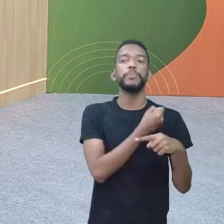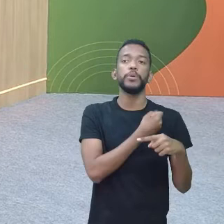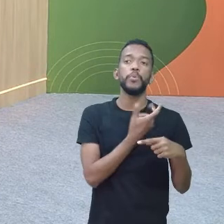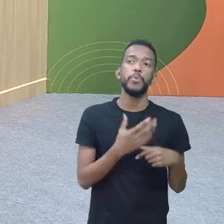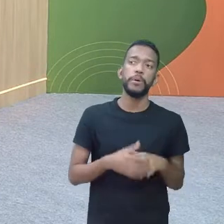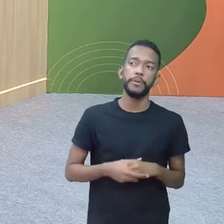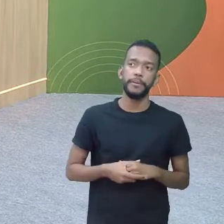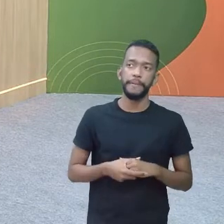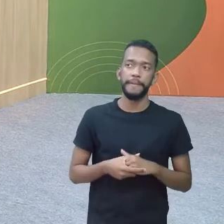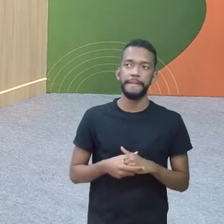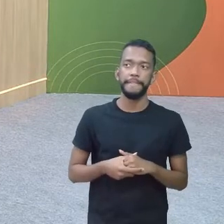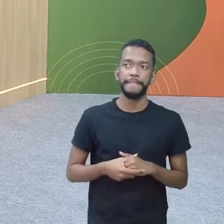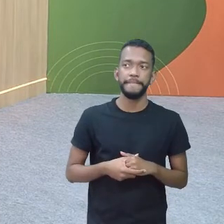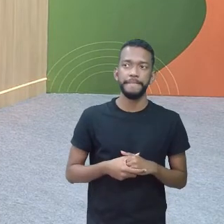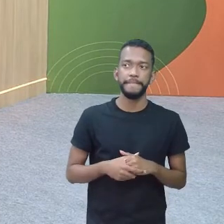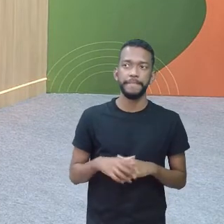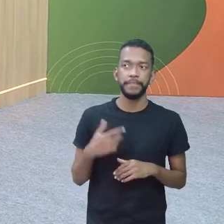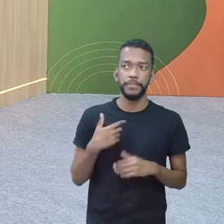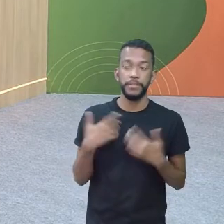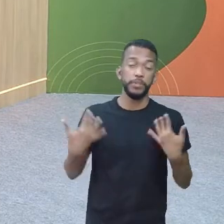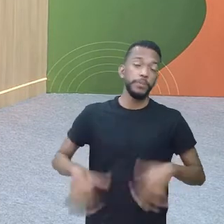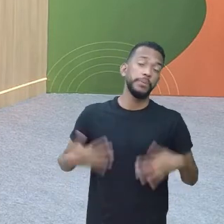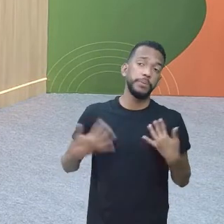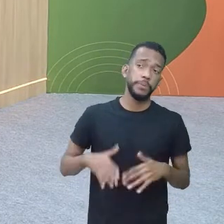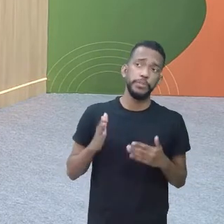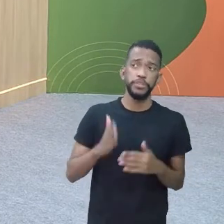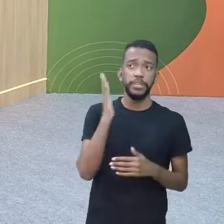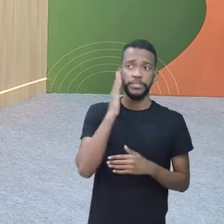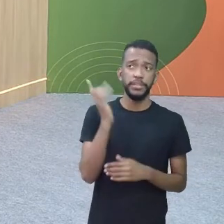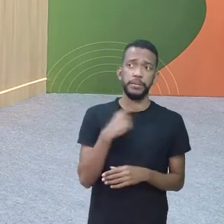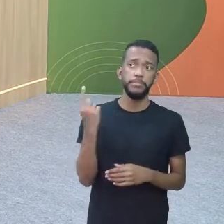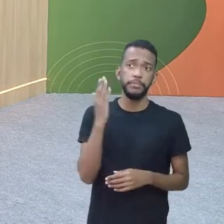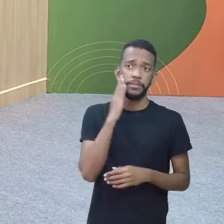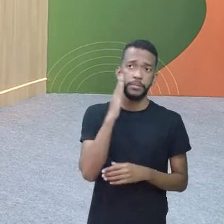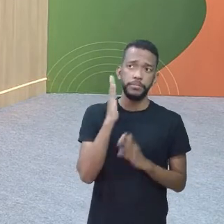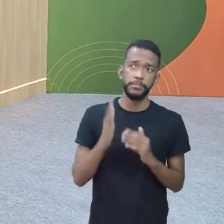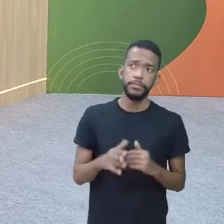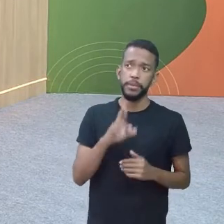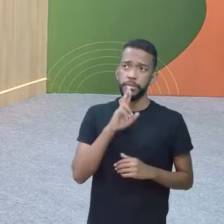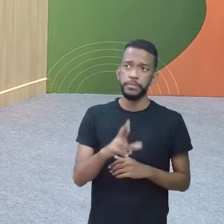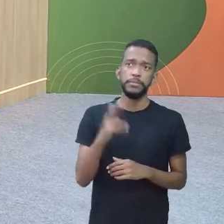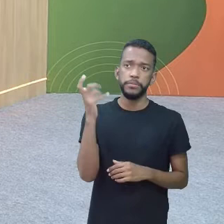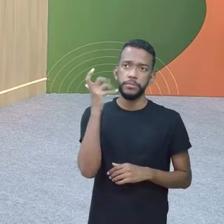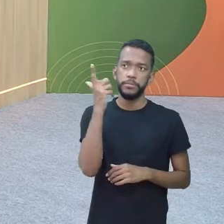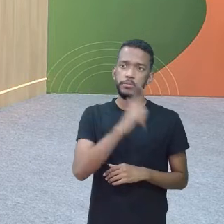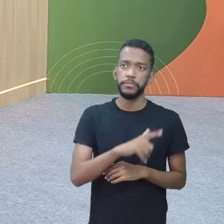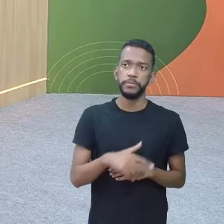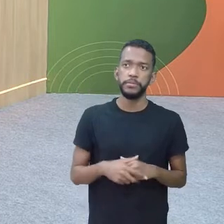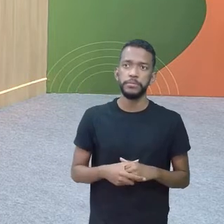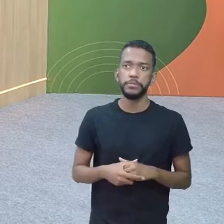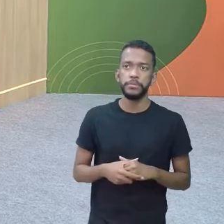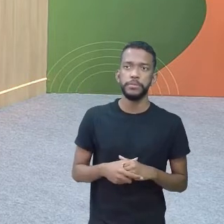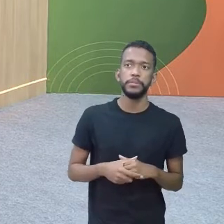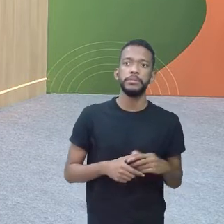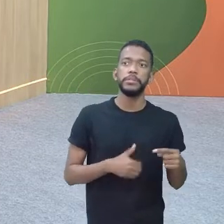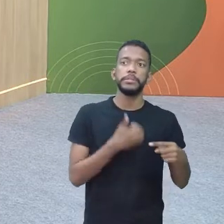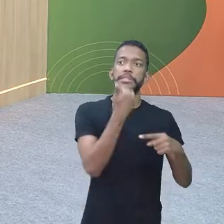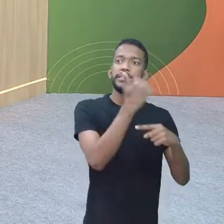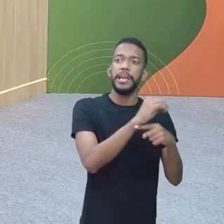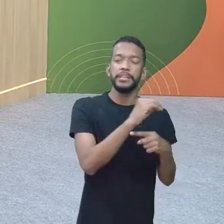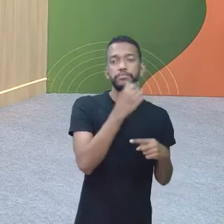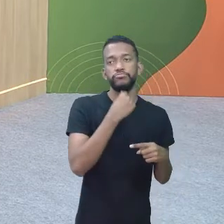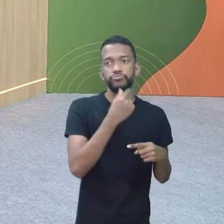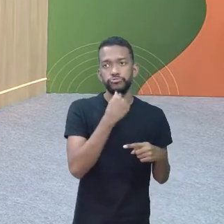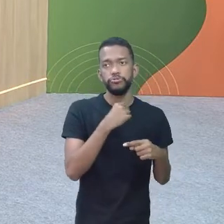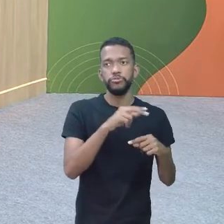aqui? Esse aí é pedir demais, professora. A senhora já sabe que a gente sabe aqui e já conseguiu resolver essa questão. A gente tem 10